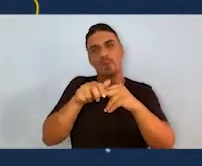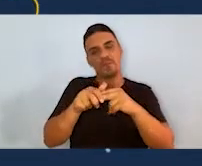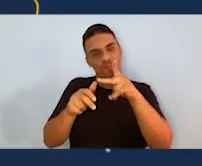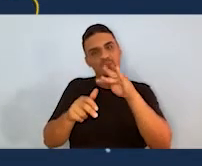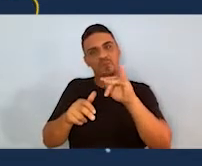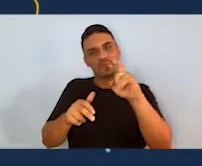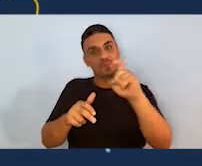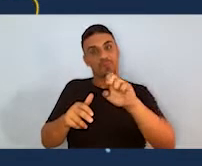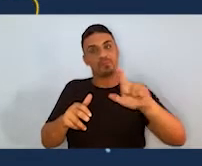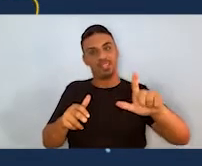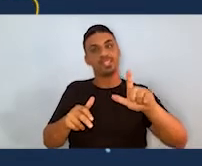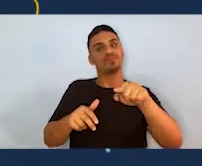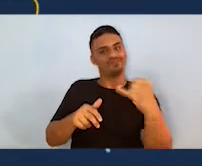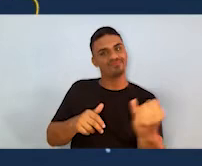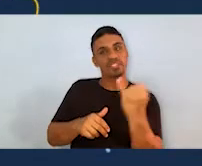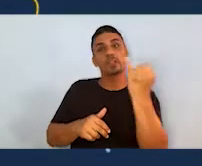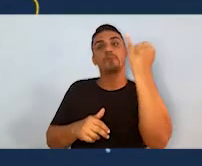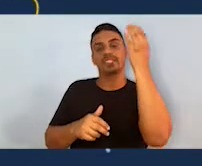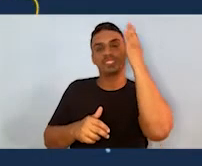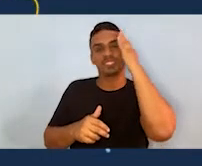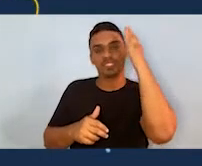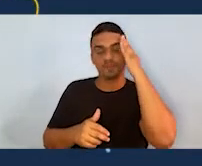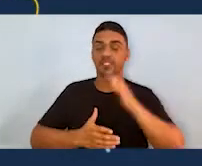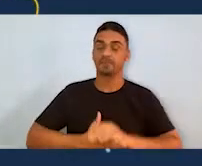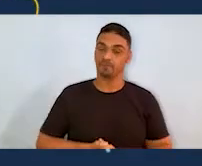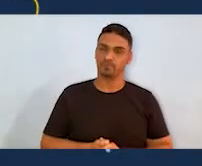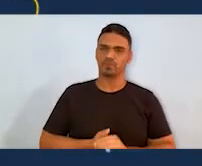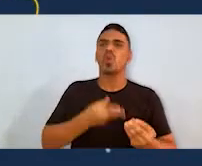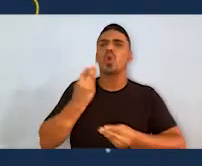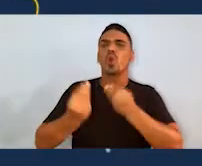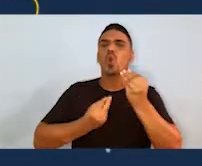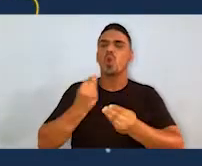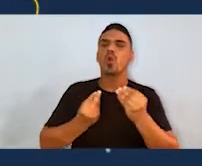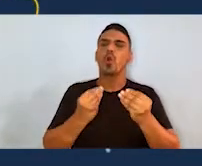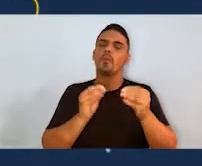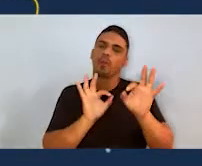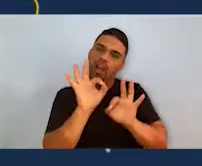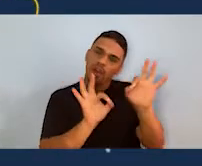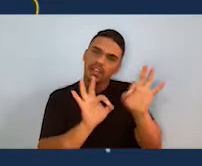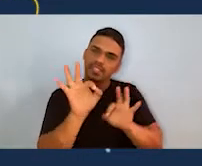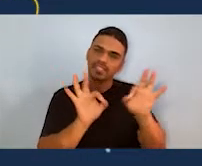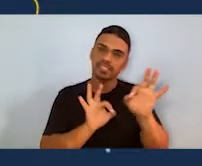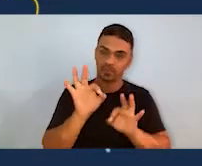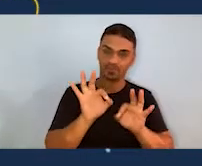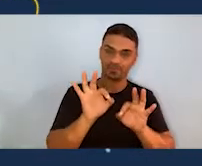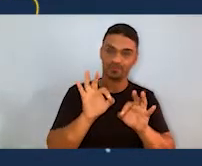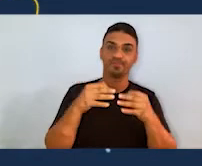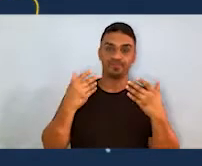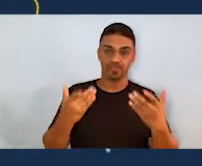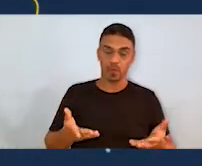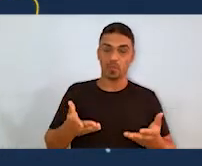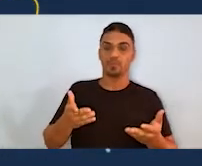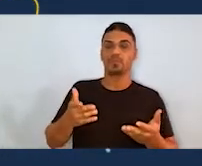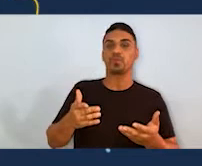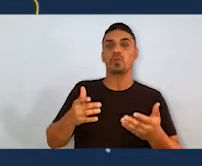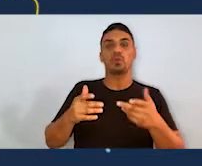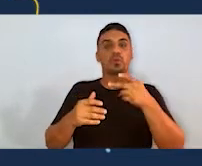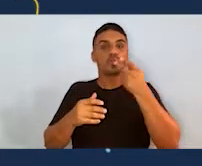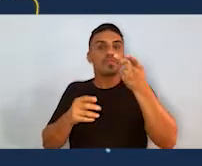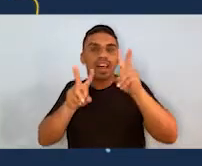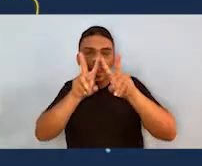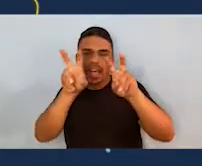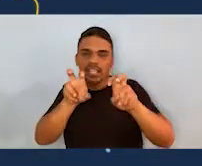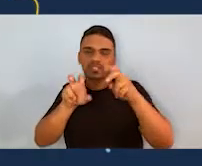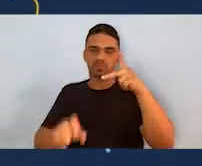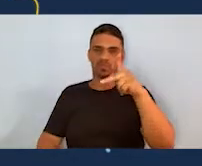parte é importante a gente frisar. Sobre o processo. Então, vocês veem aí, quando eu falei dos pixels, essa parte